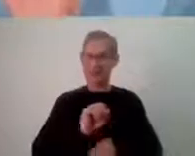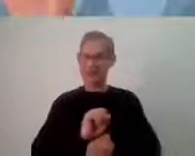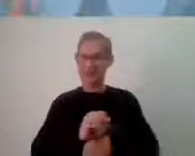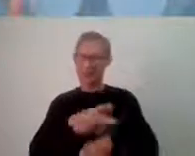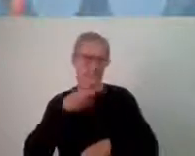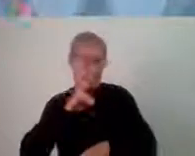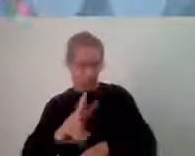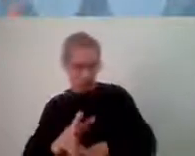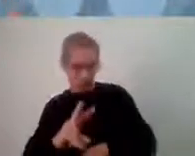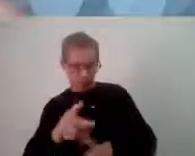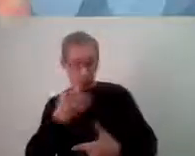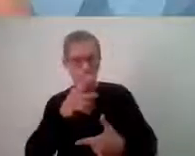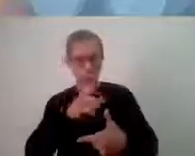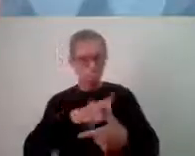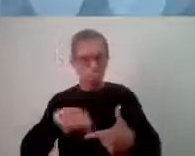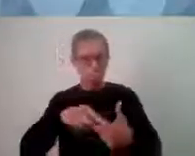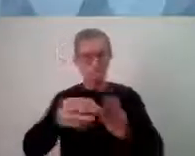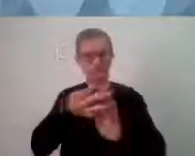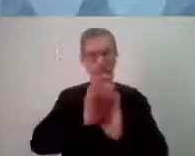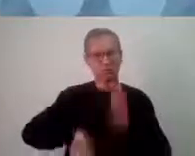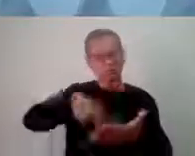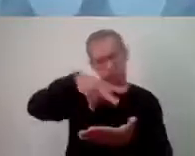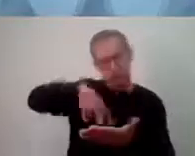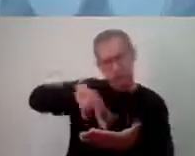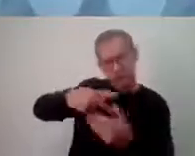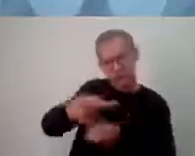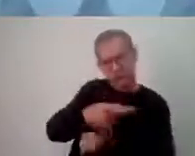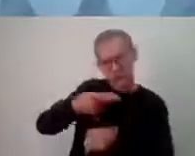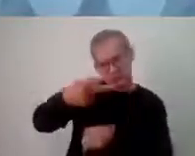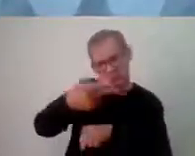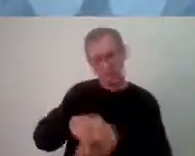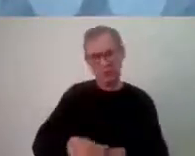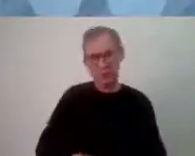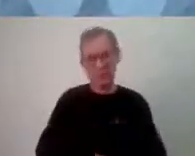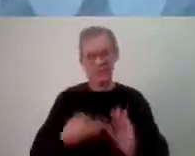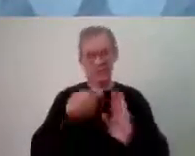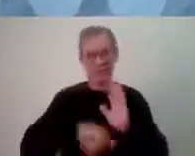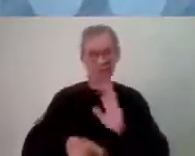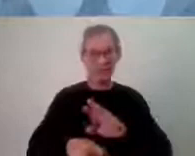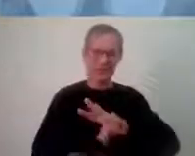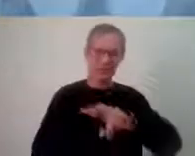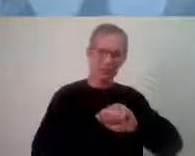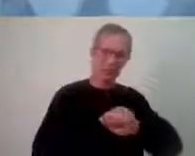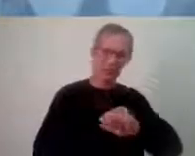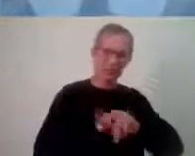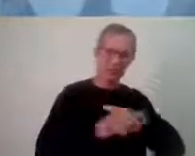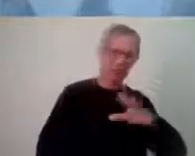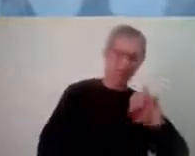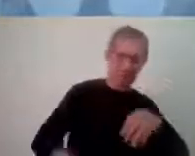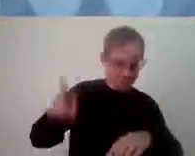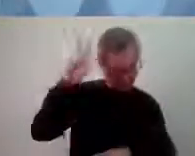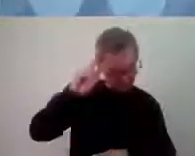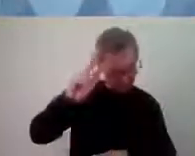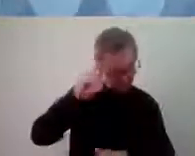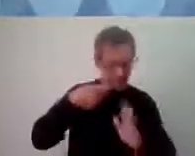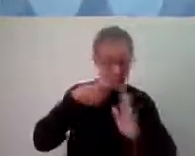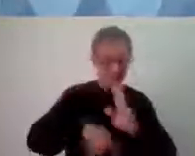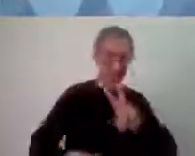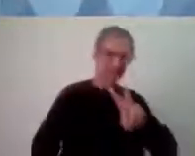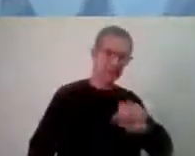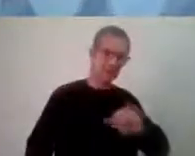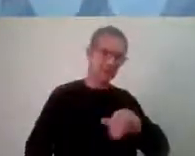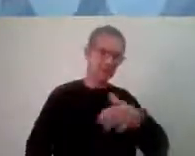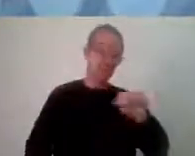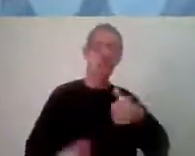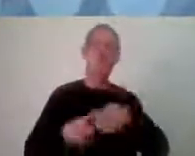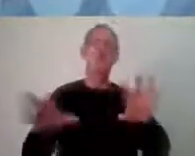olhar para o enunciado, você vai ler aquele enunciado e vai procurar. Taxa de variação. E aí você já se lembra, taxa de variação está